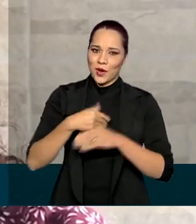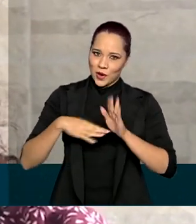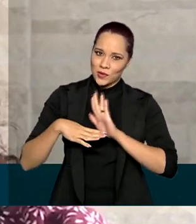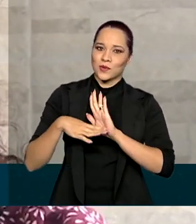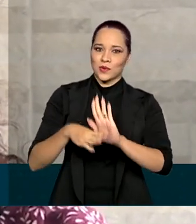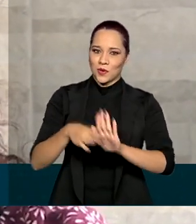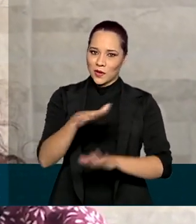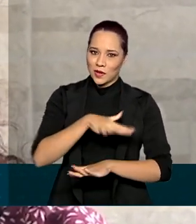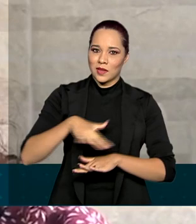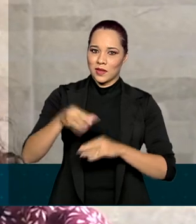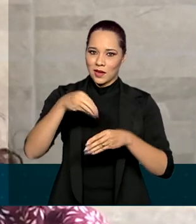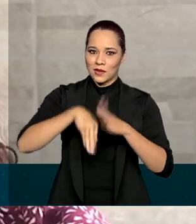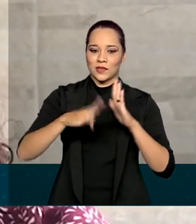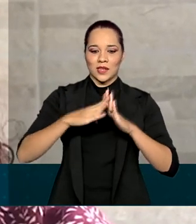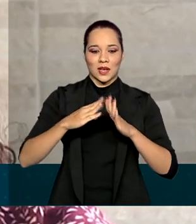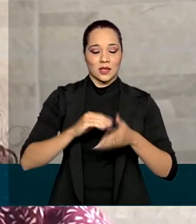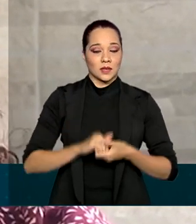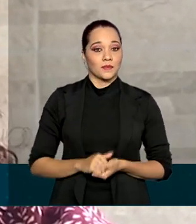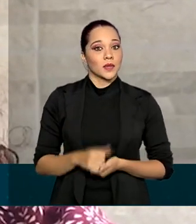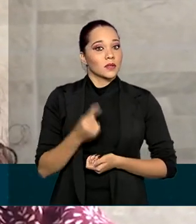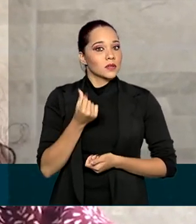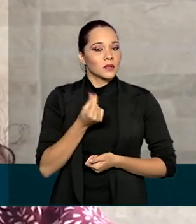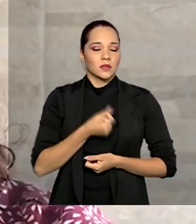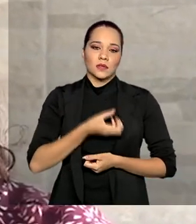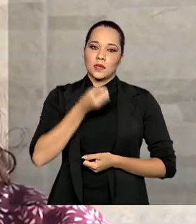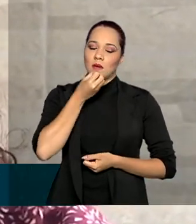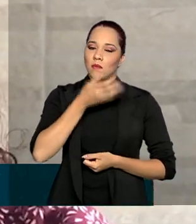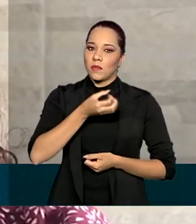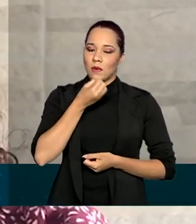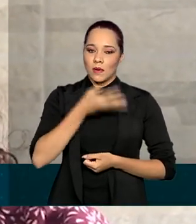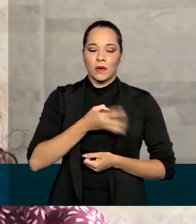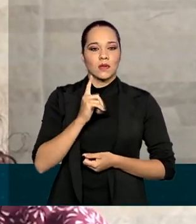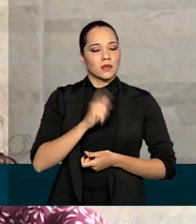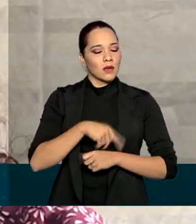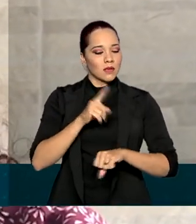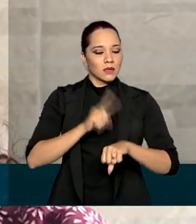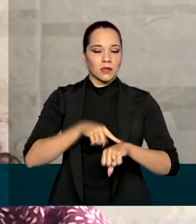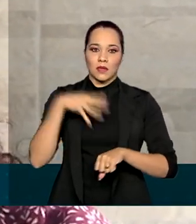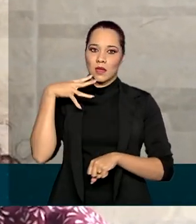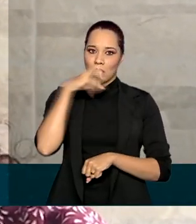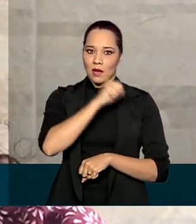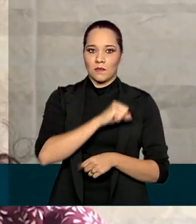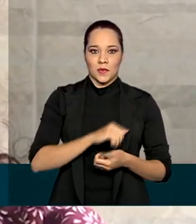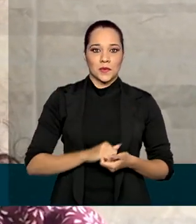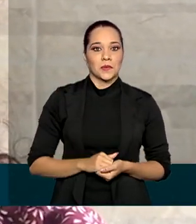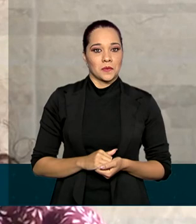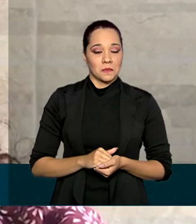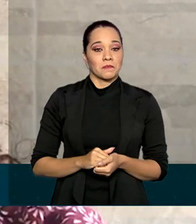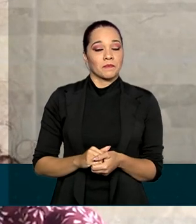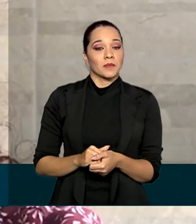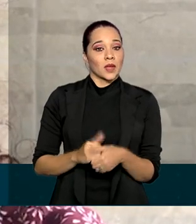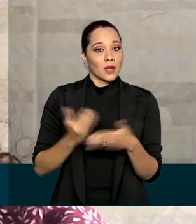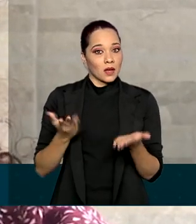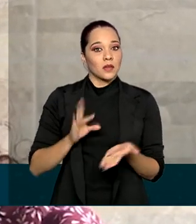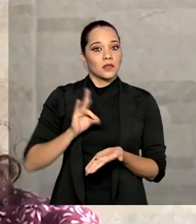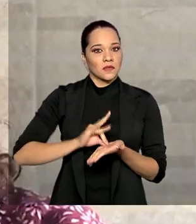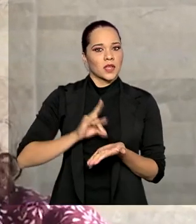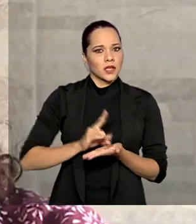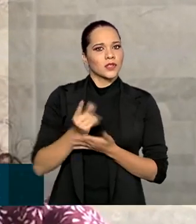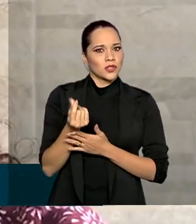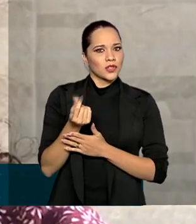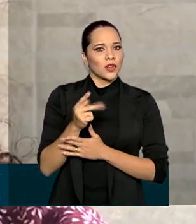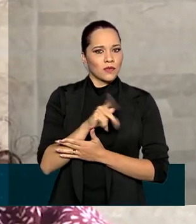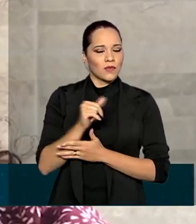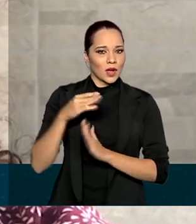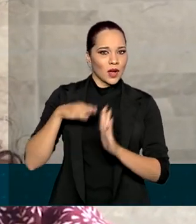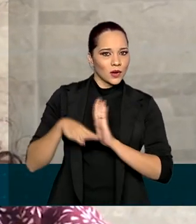caixa doméstico. Foi muito bom, foi muito prático, muito rápido. Dessa vez, realmente, esse dinheiro vai